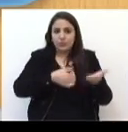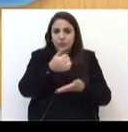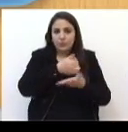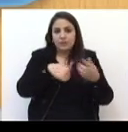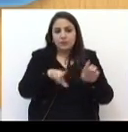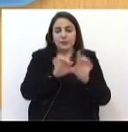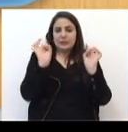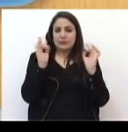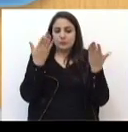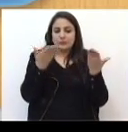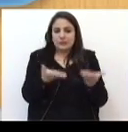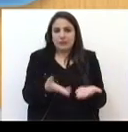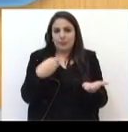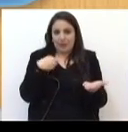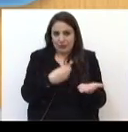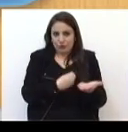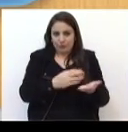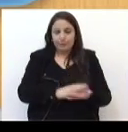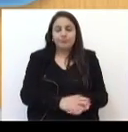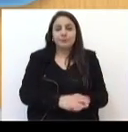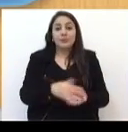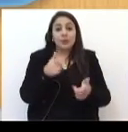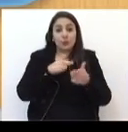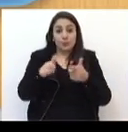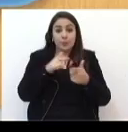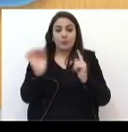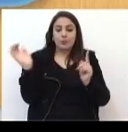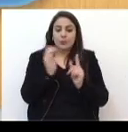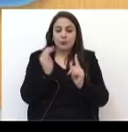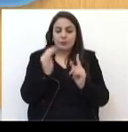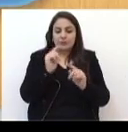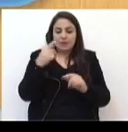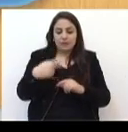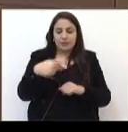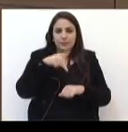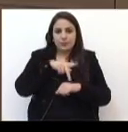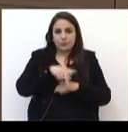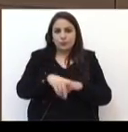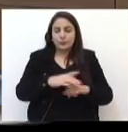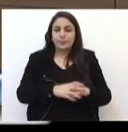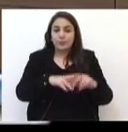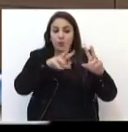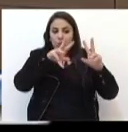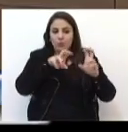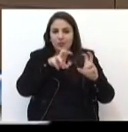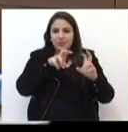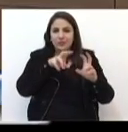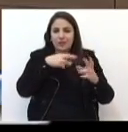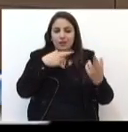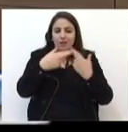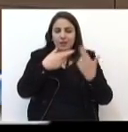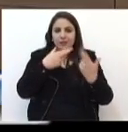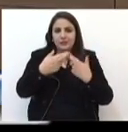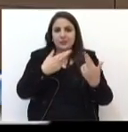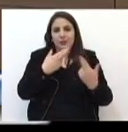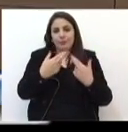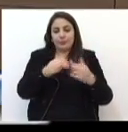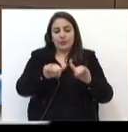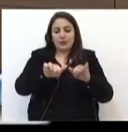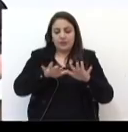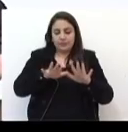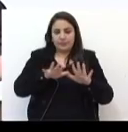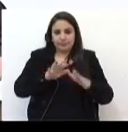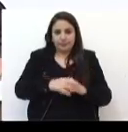básicos e de especialidades. E o problema reflete aqui em Passo Fundo. O assunto é recorrente em sessões